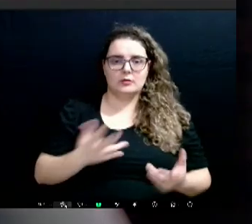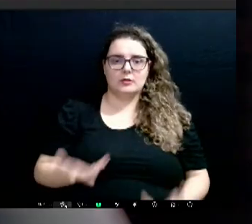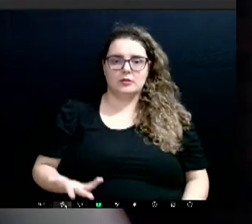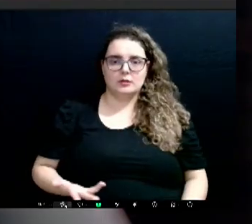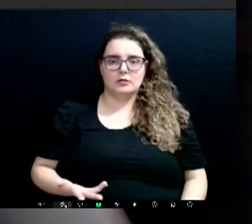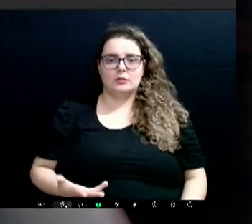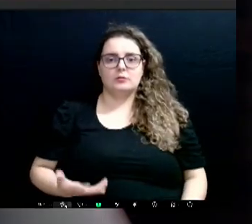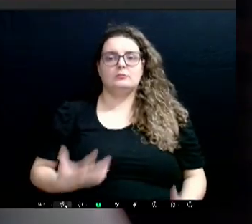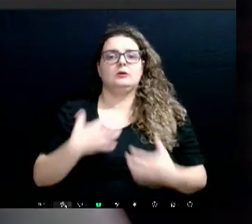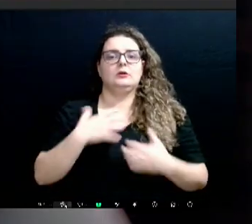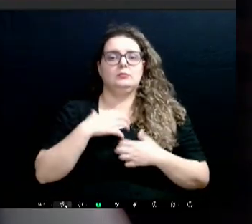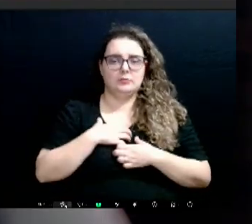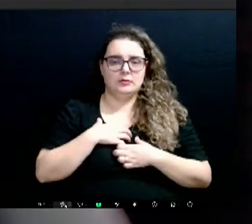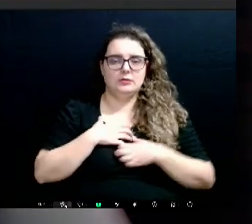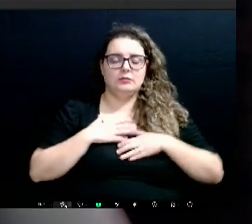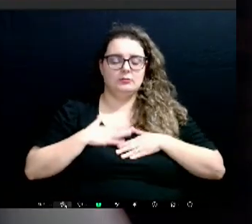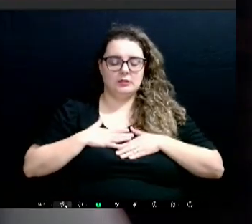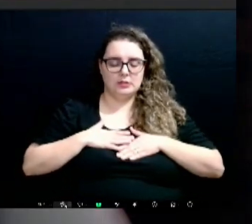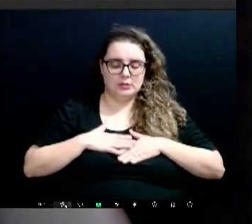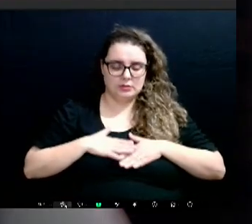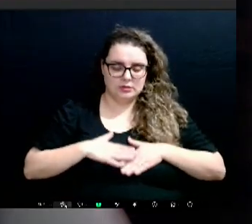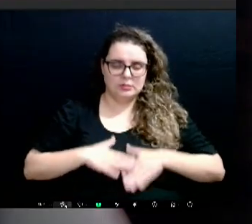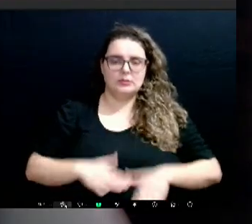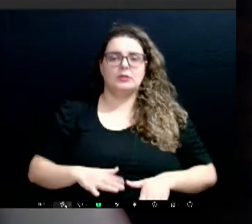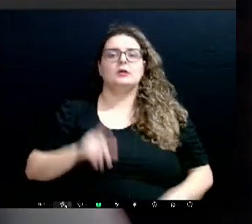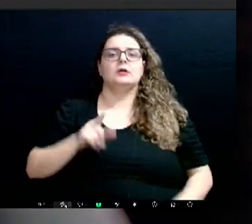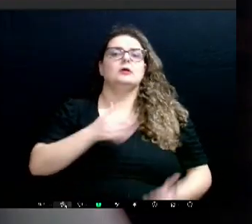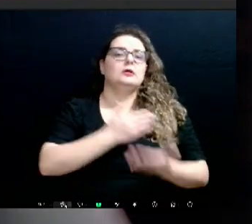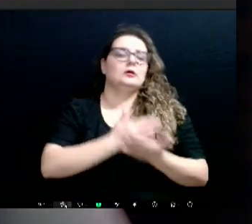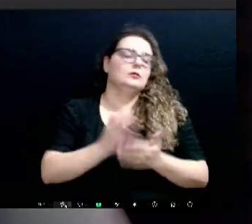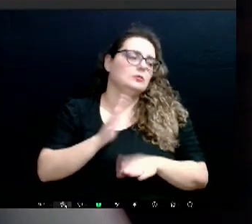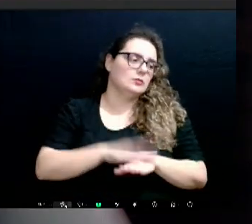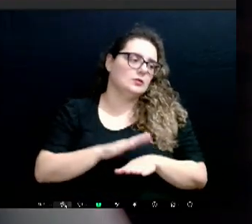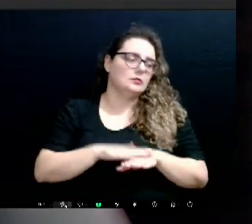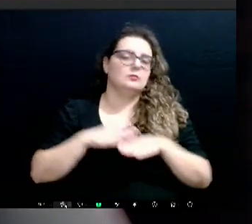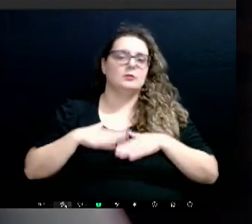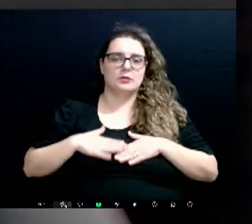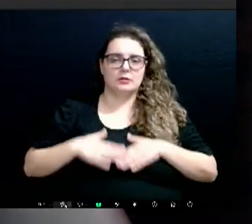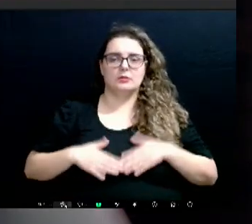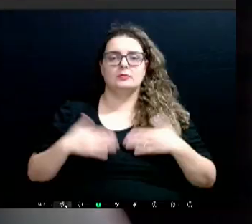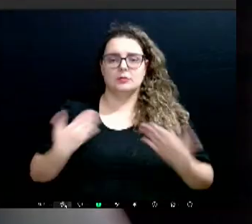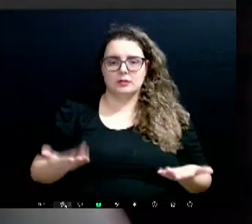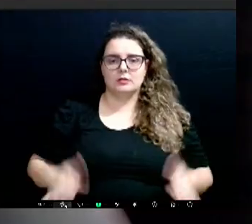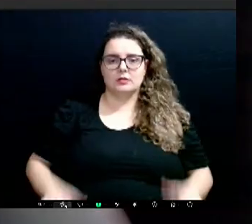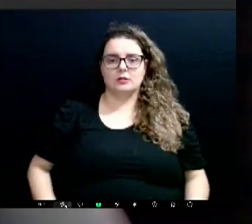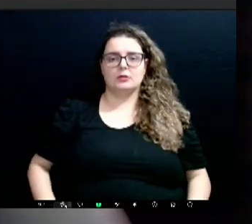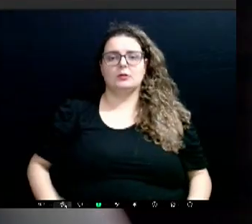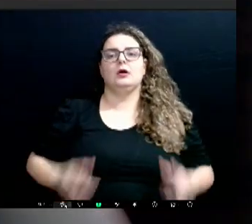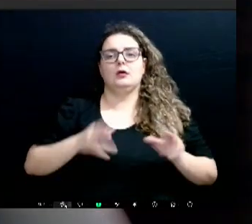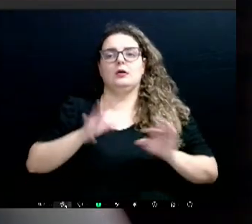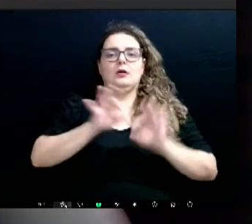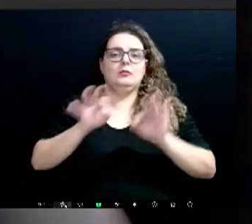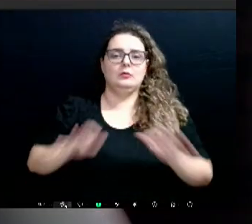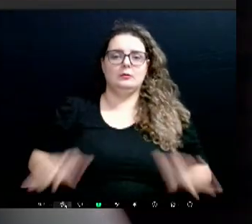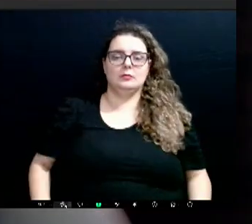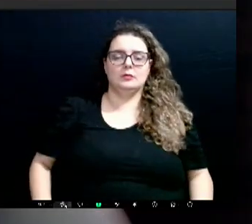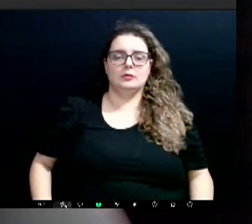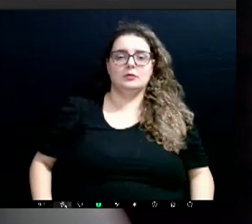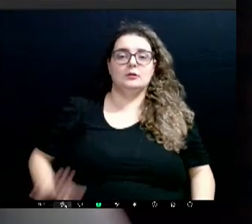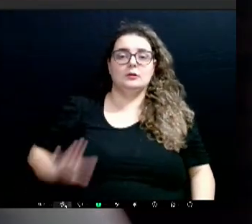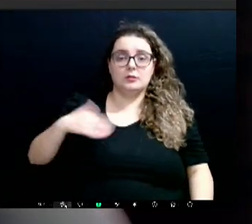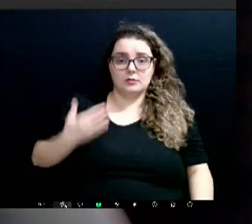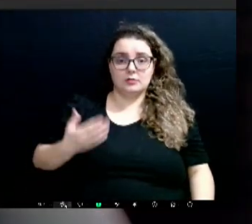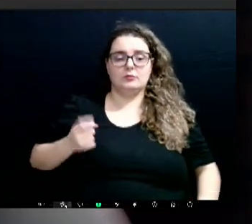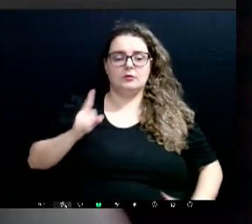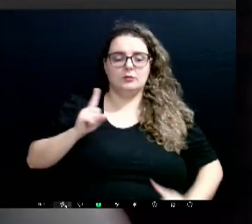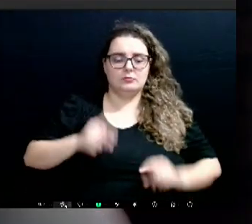aquele descanso, e daí você começa a agir de forma a descansar. Então, como se fosse um planejamento. Quando você expressa